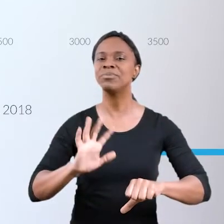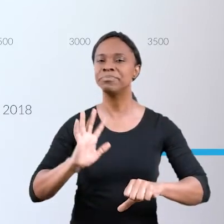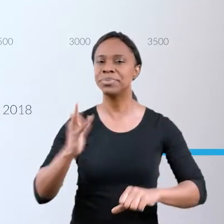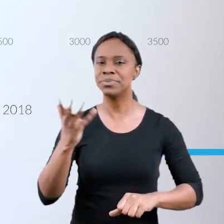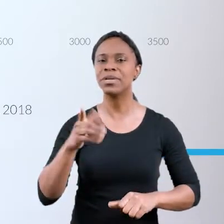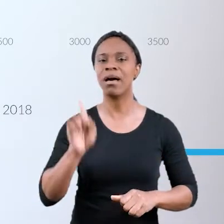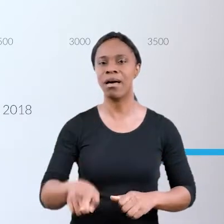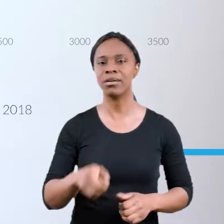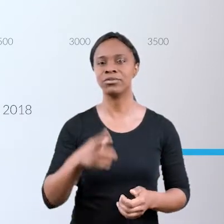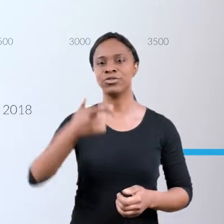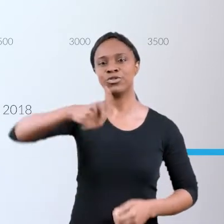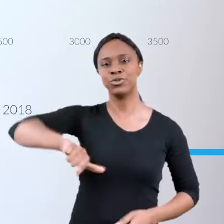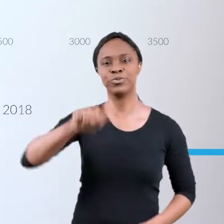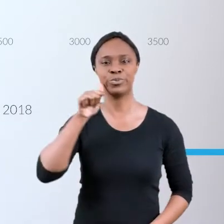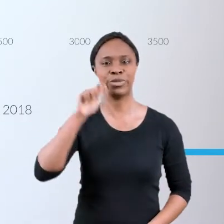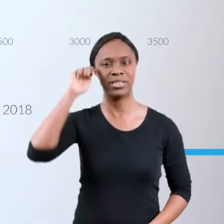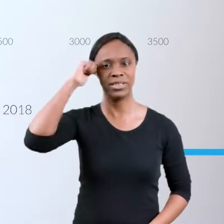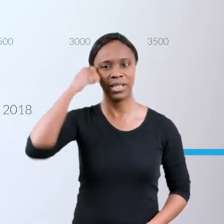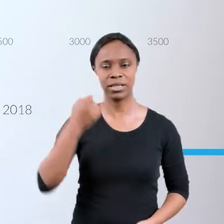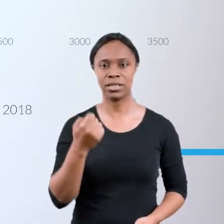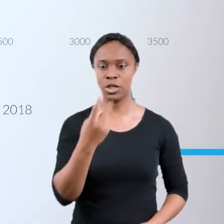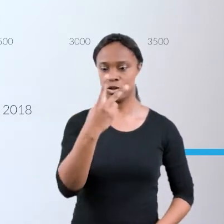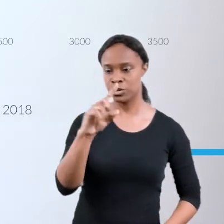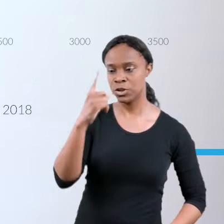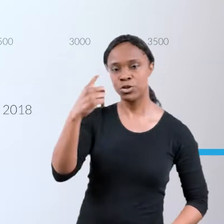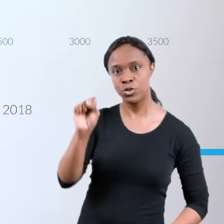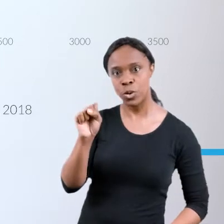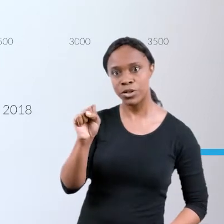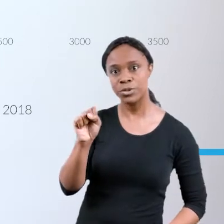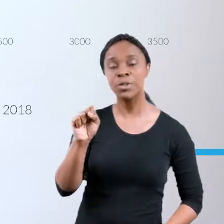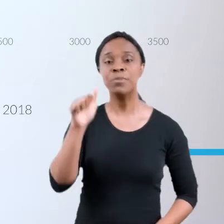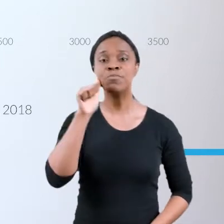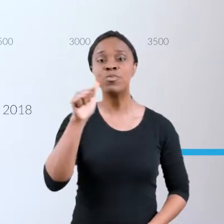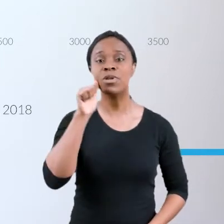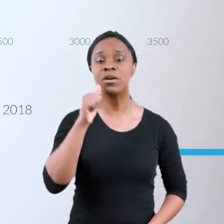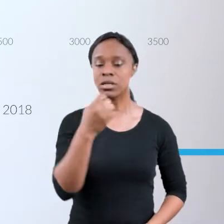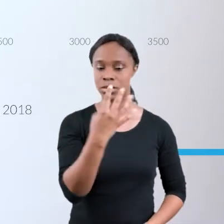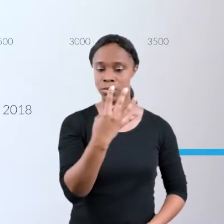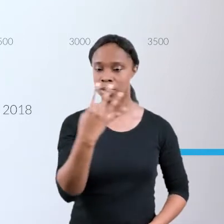novo das mulheres negras. Em 2018, elas recebiam